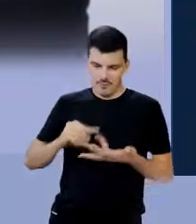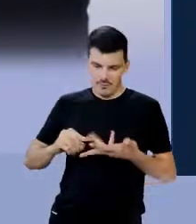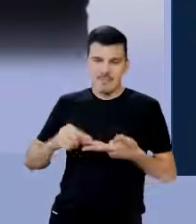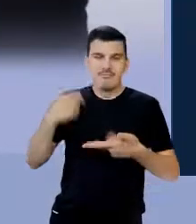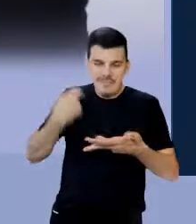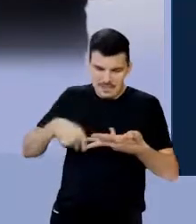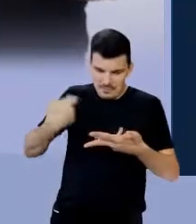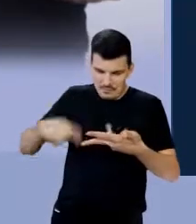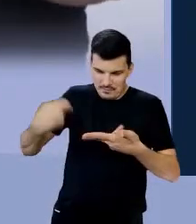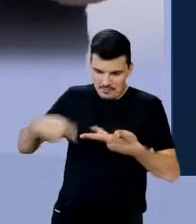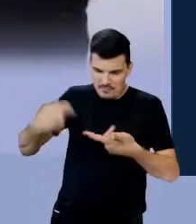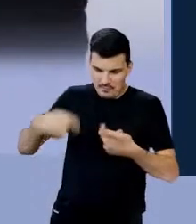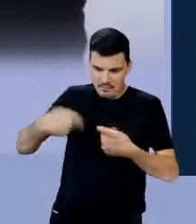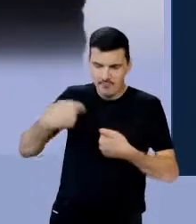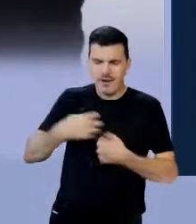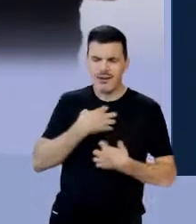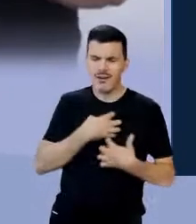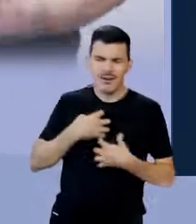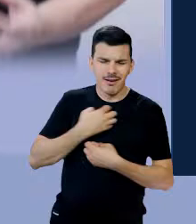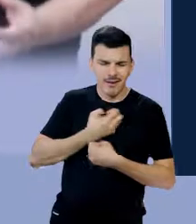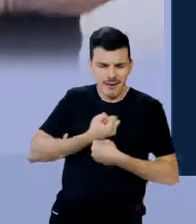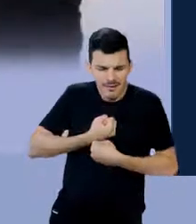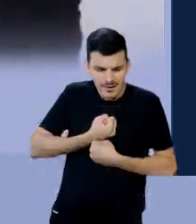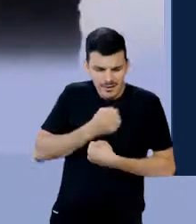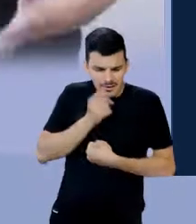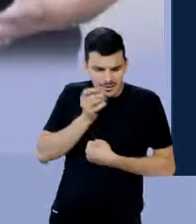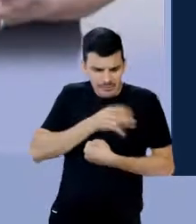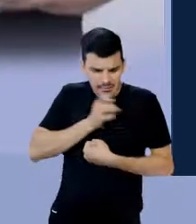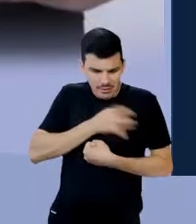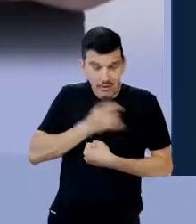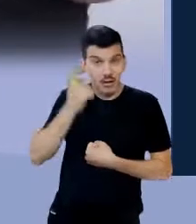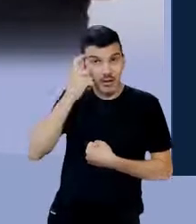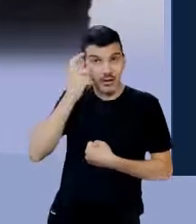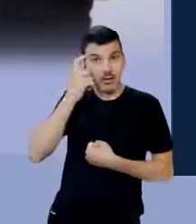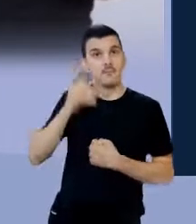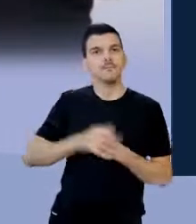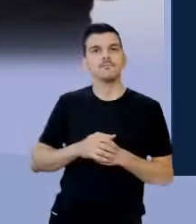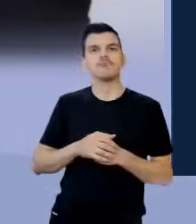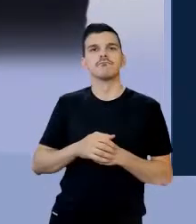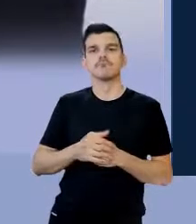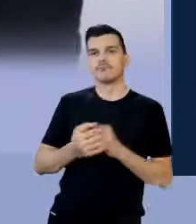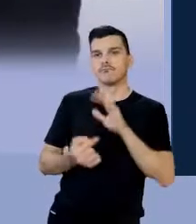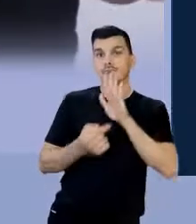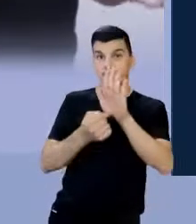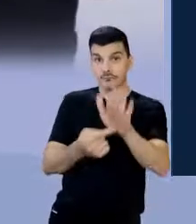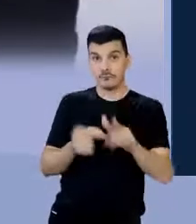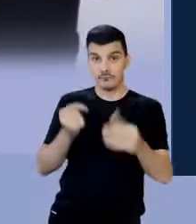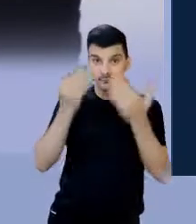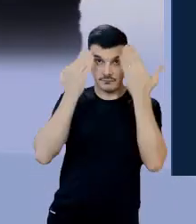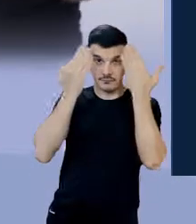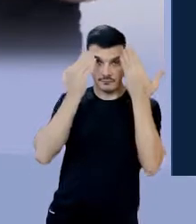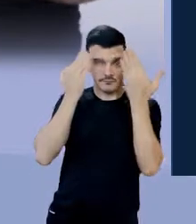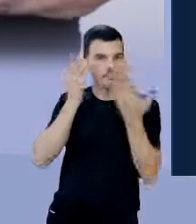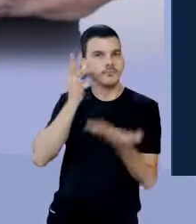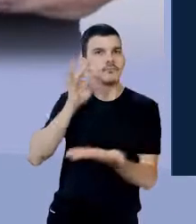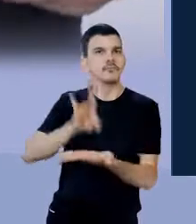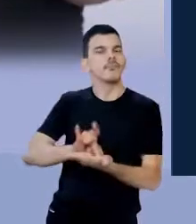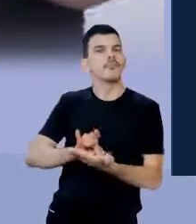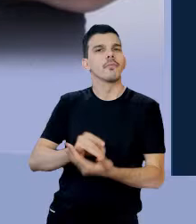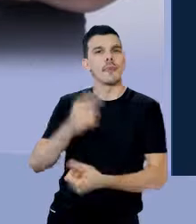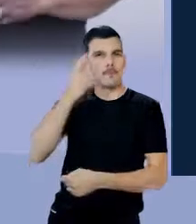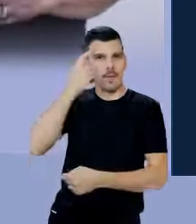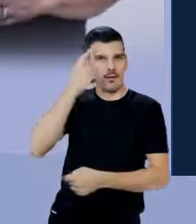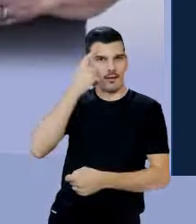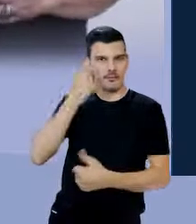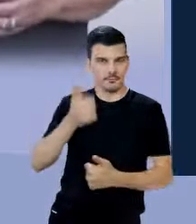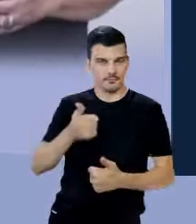as suas necessidades, as suas angústias, os seus medos, o homem mostrado de modo psicológico,